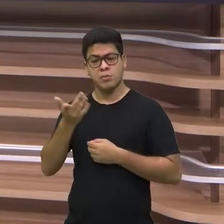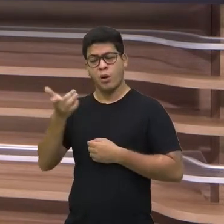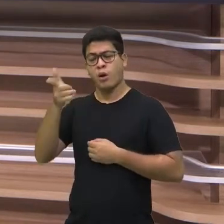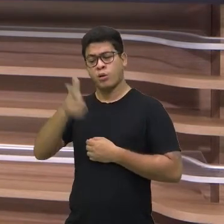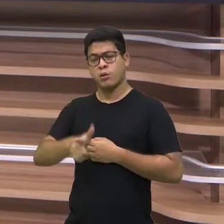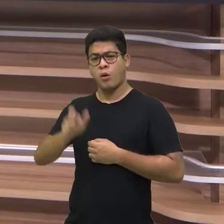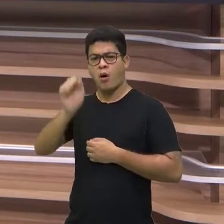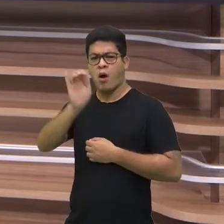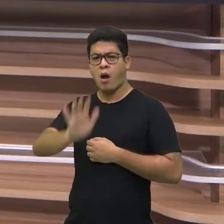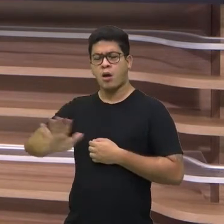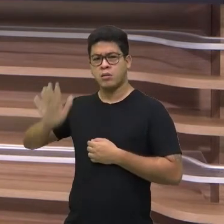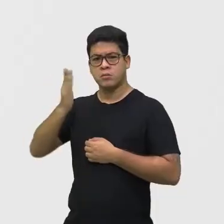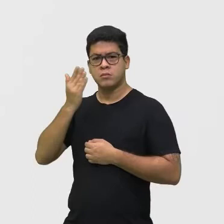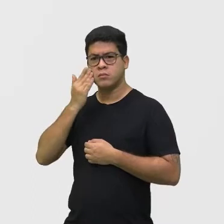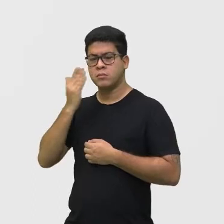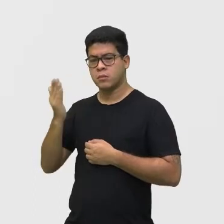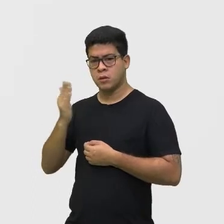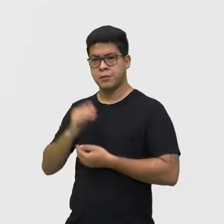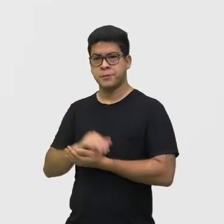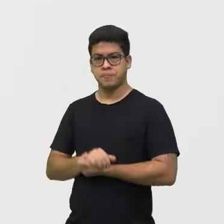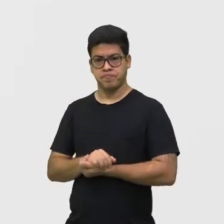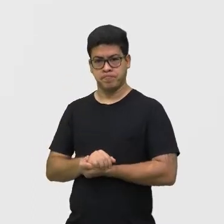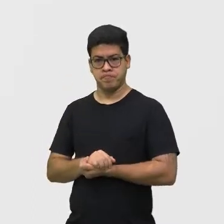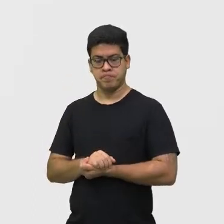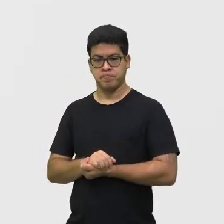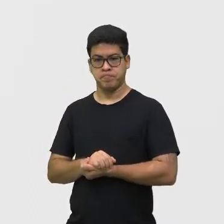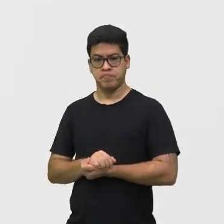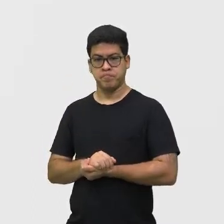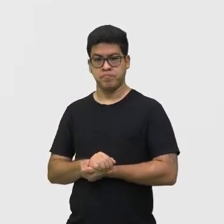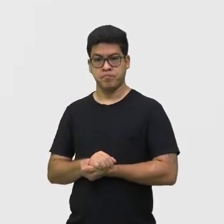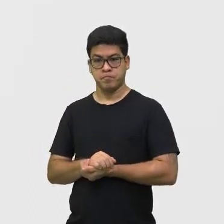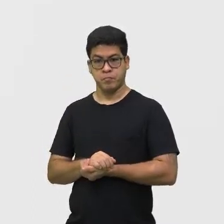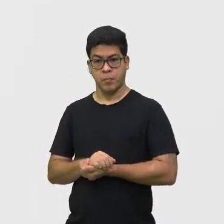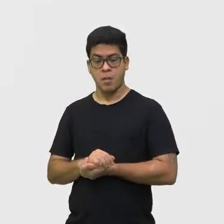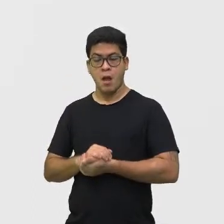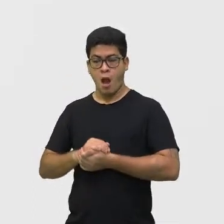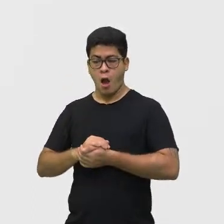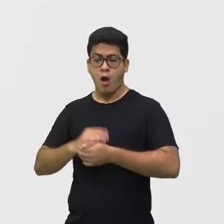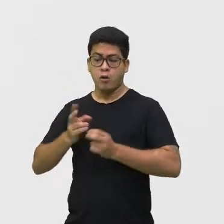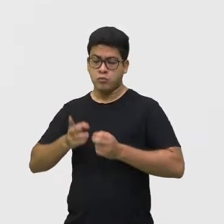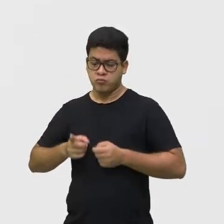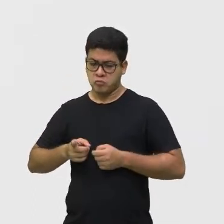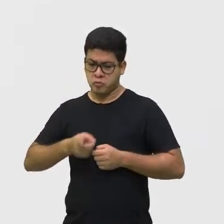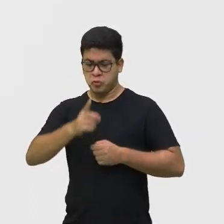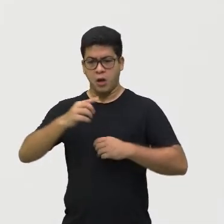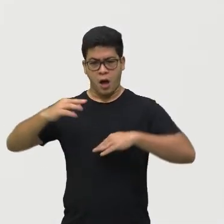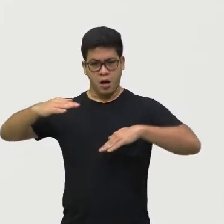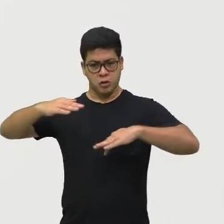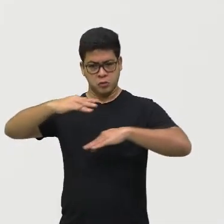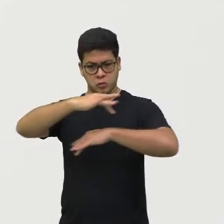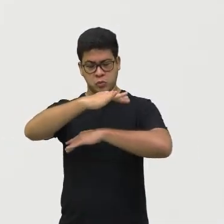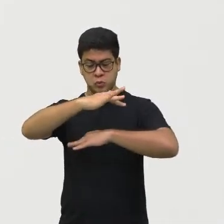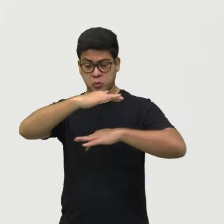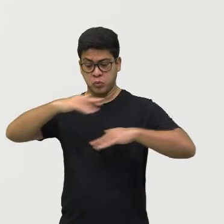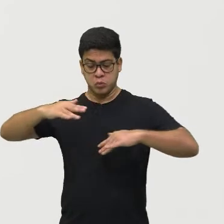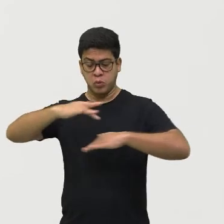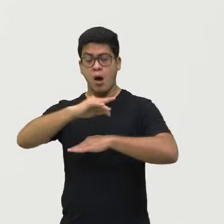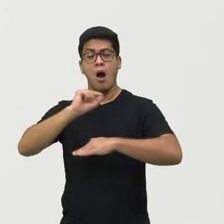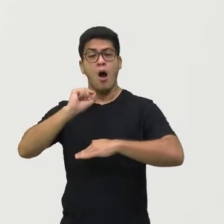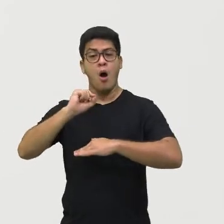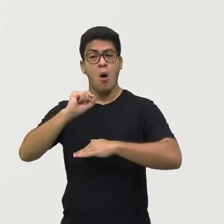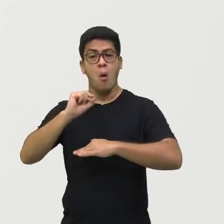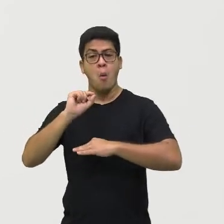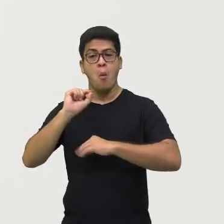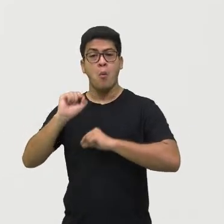numa figura agora essa situação em que as linhas de força são sempre perpendiculares às